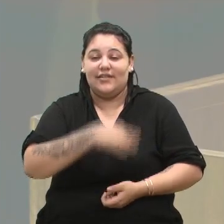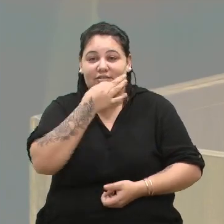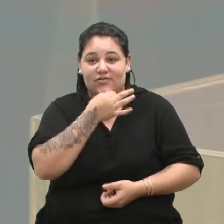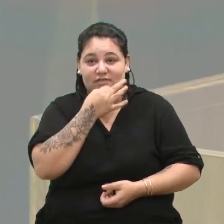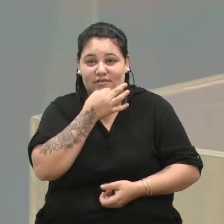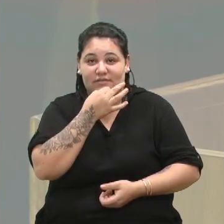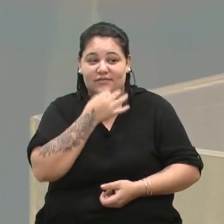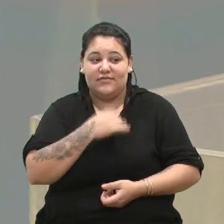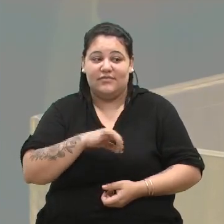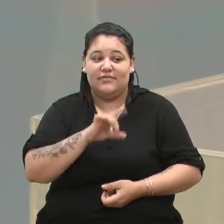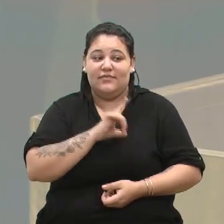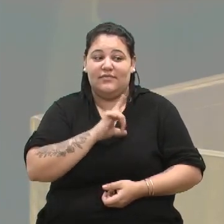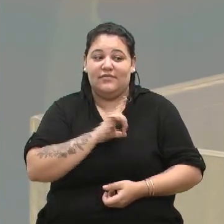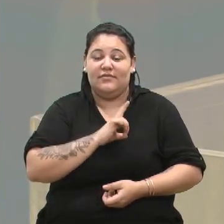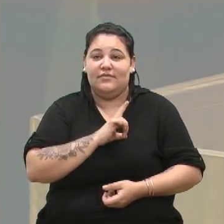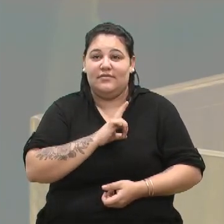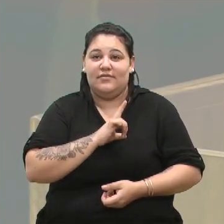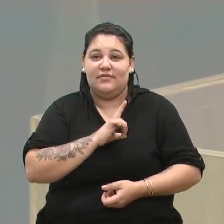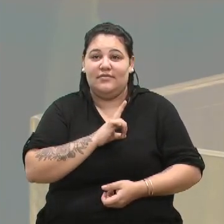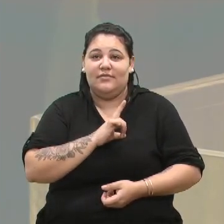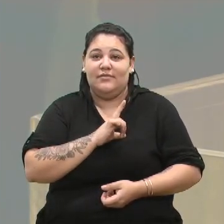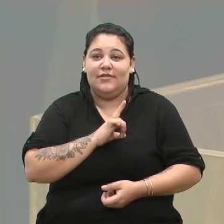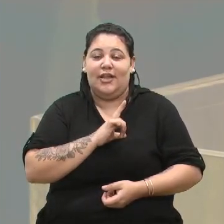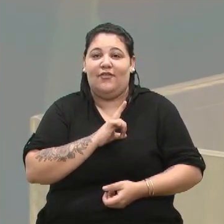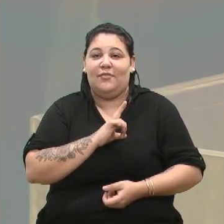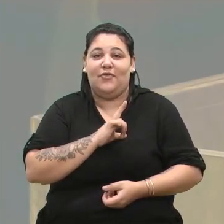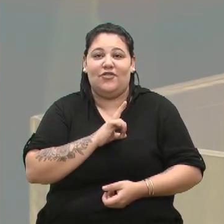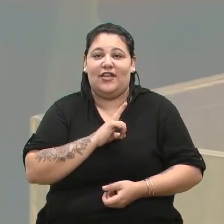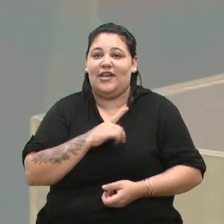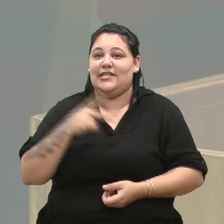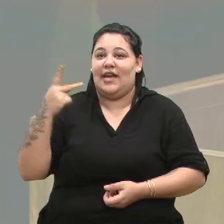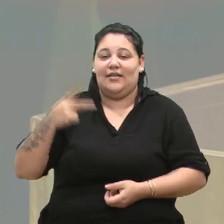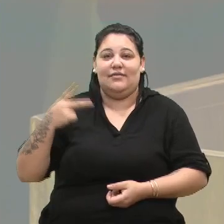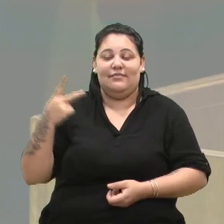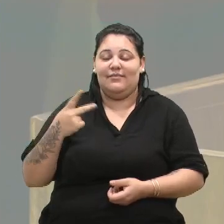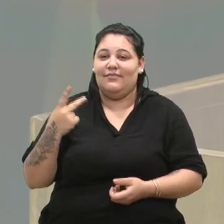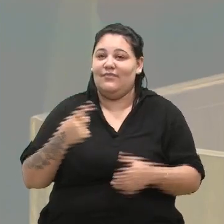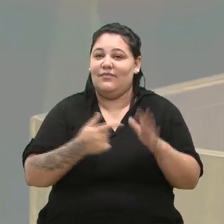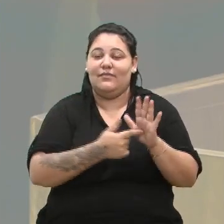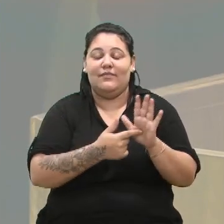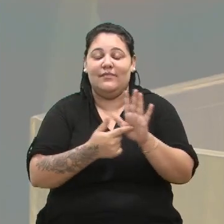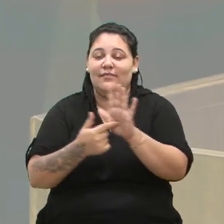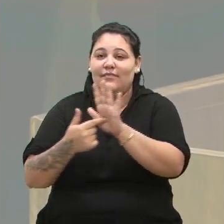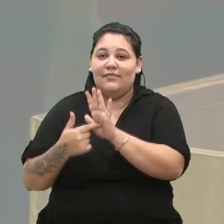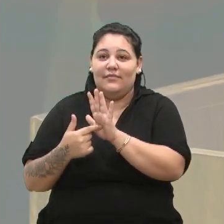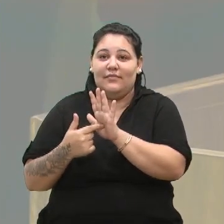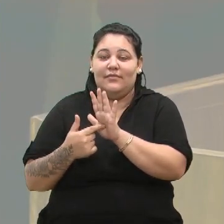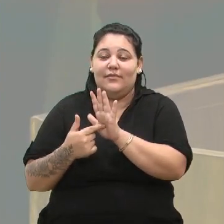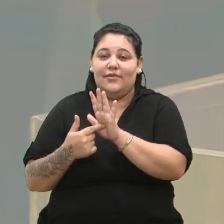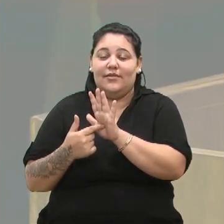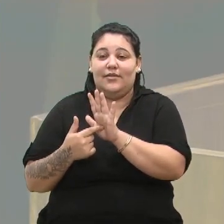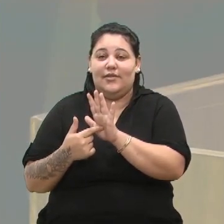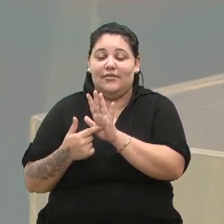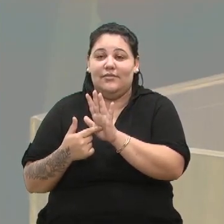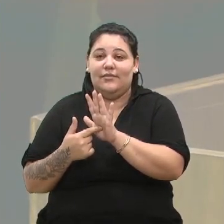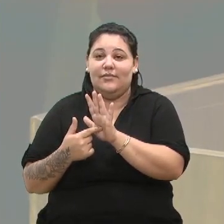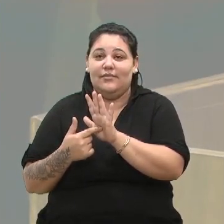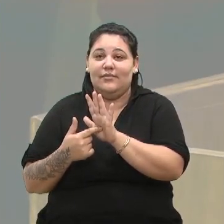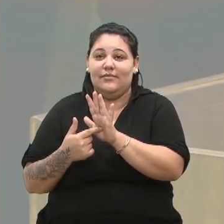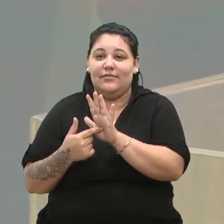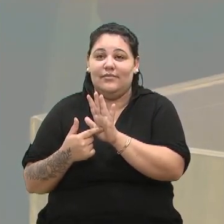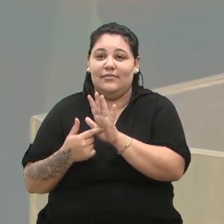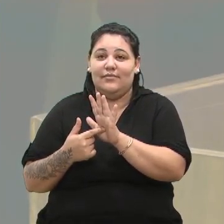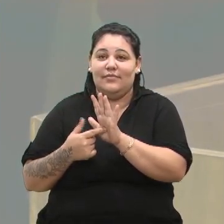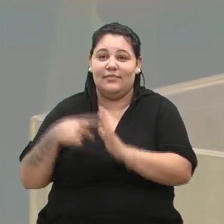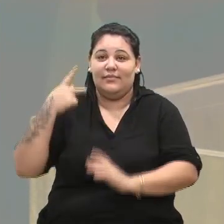aí o lançamento da segunda edição da Eletromóveis Brasil. Eu digo vereador Bressan porque